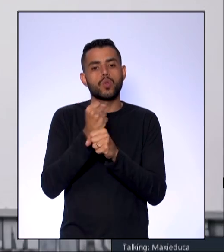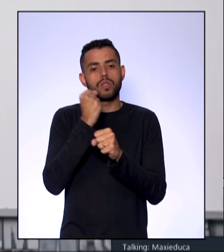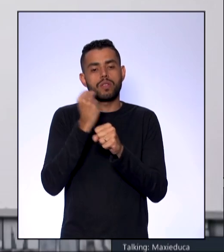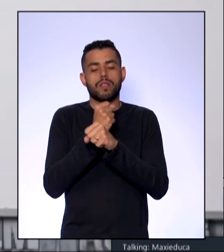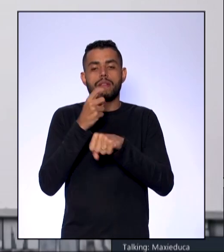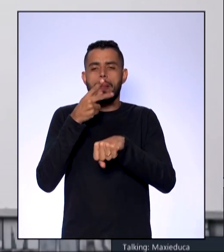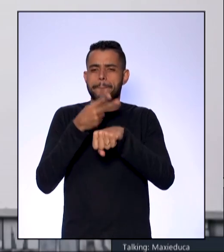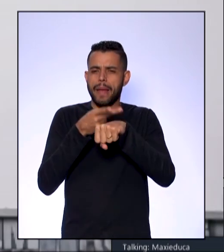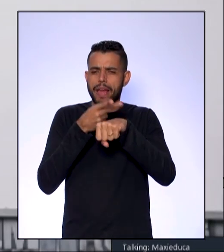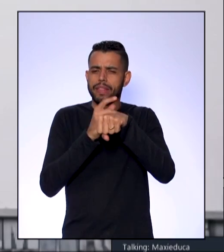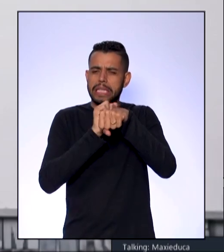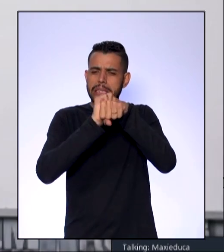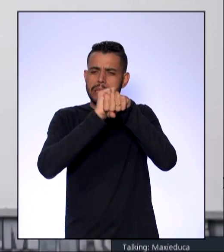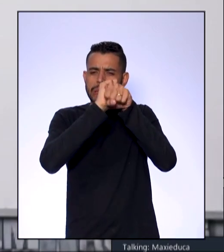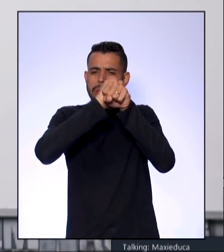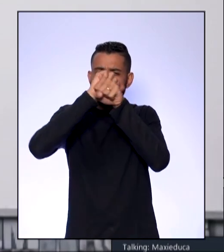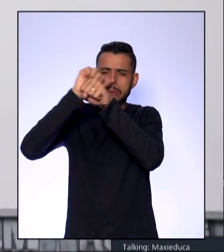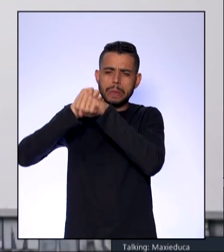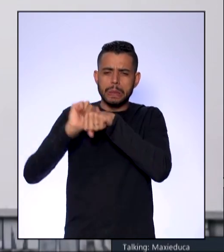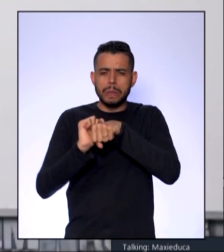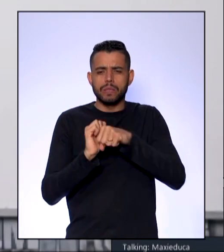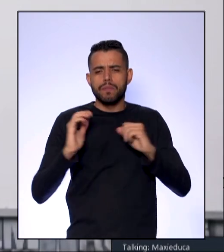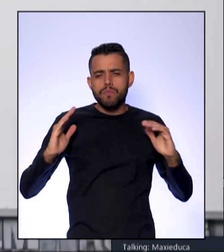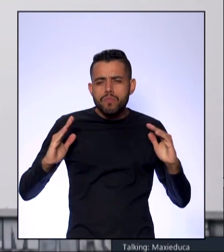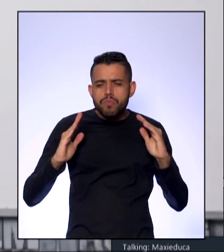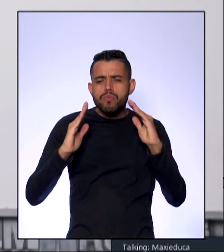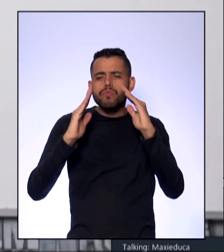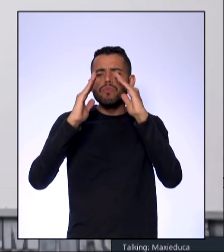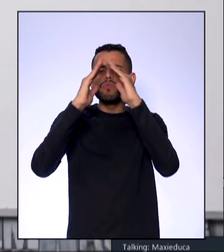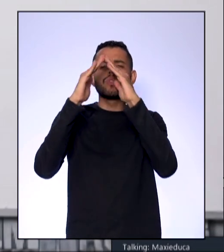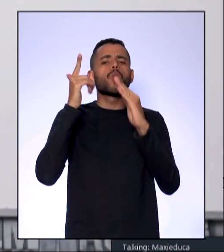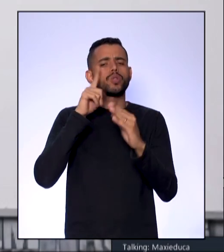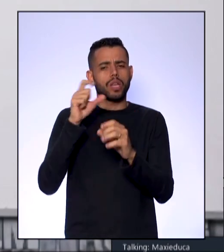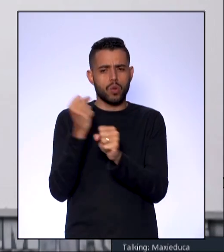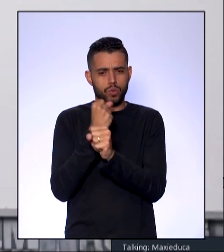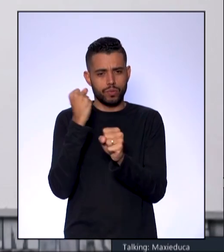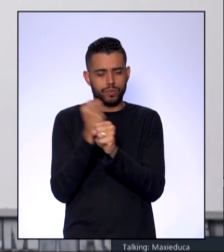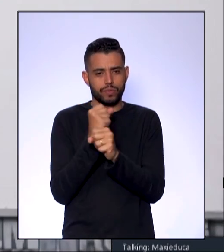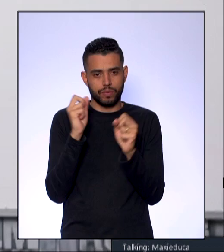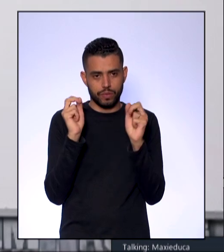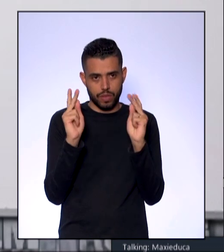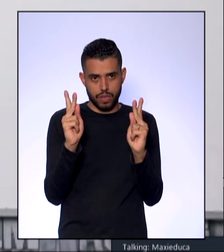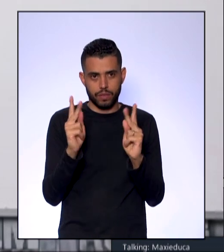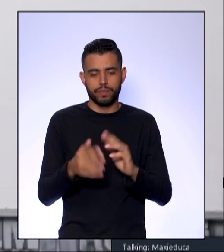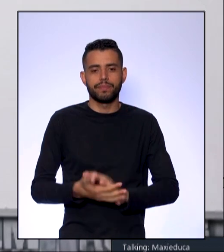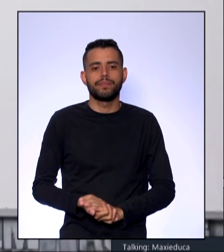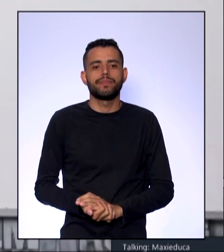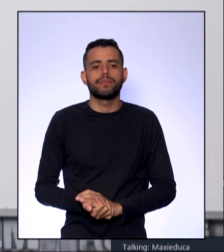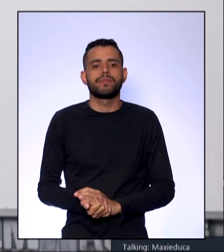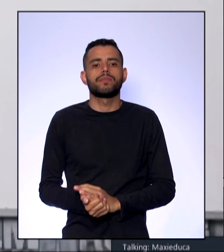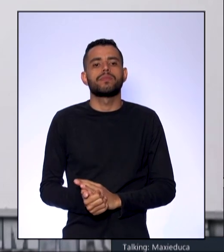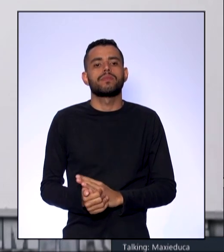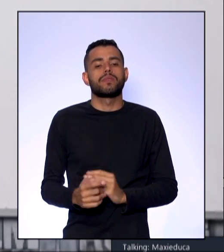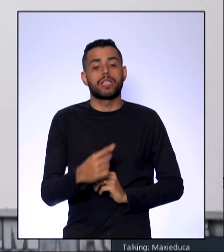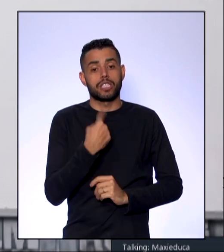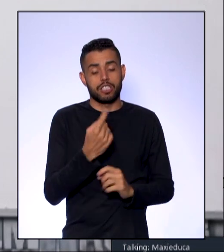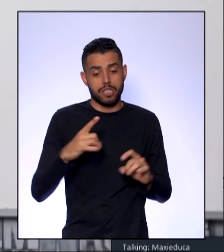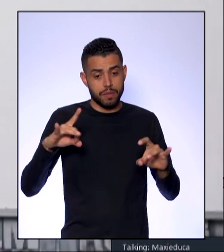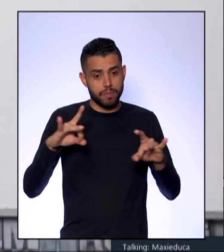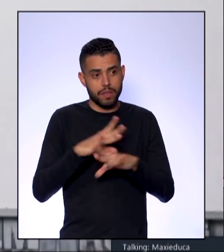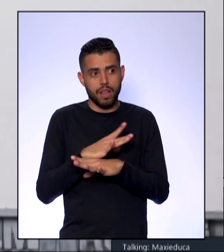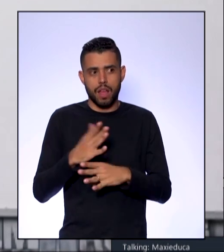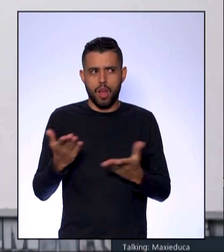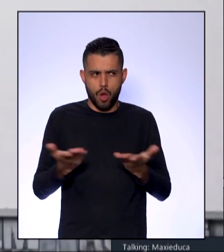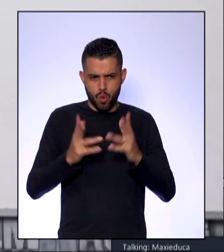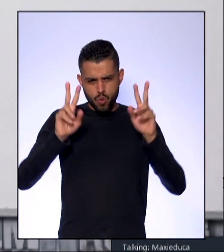faço o polimento das rochas e aí eu edifico grandes construções. Belezinha? E aí, só para a gente fechar aqui e evoluir para o